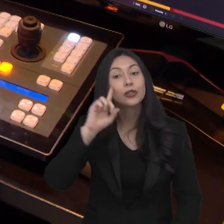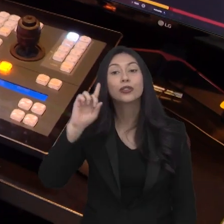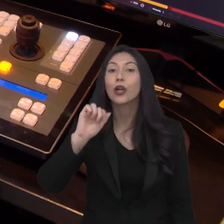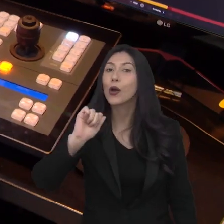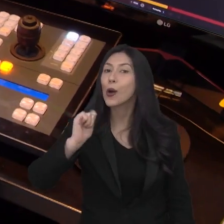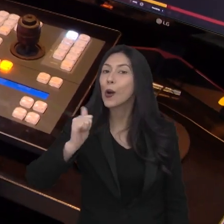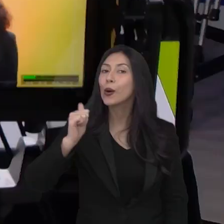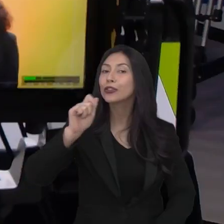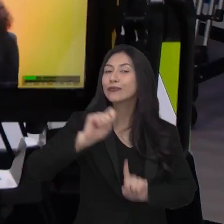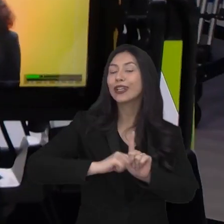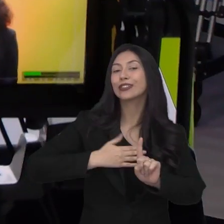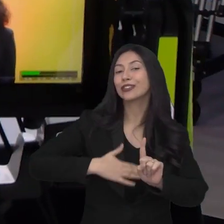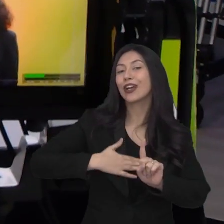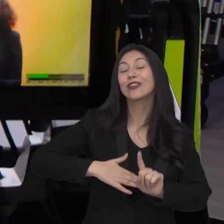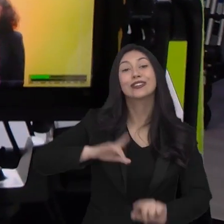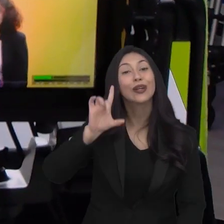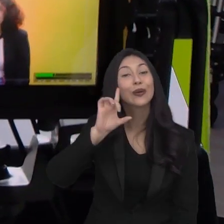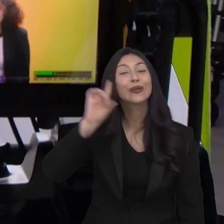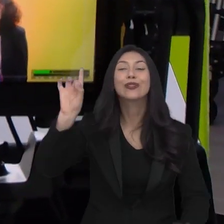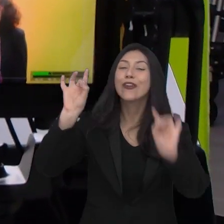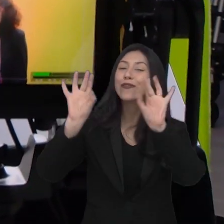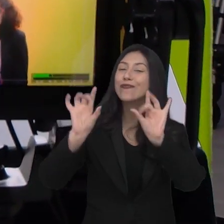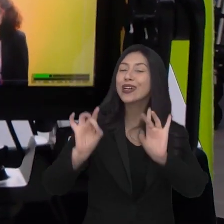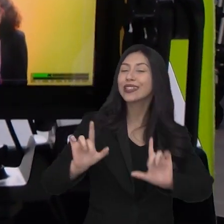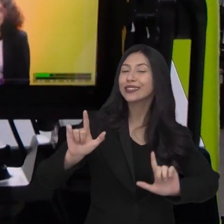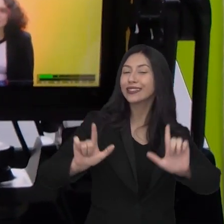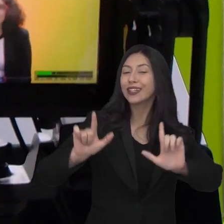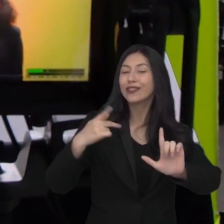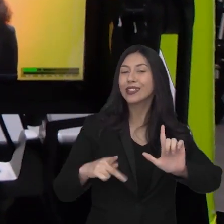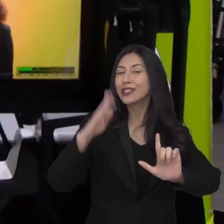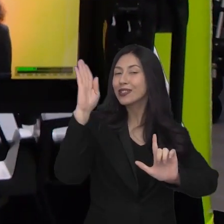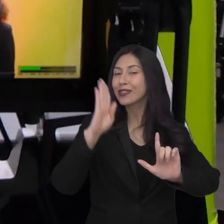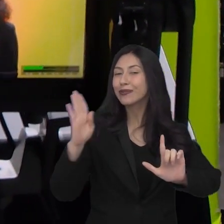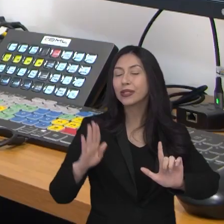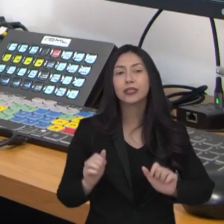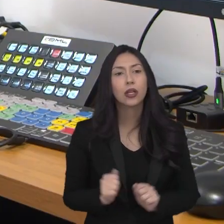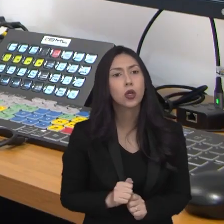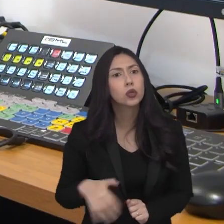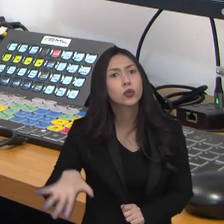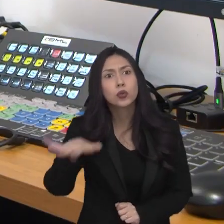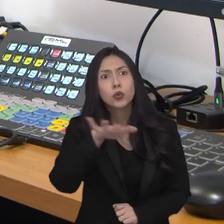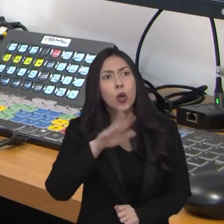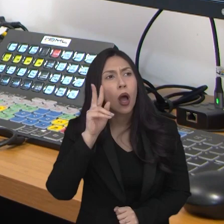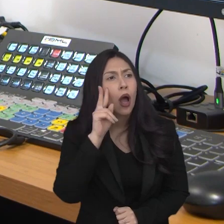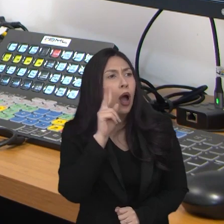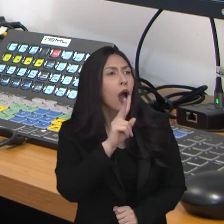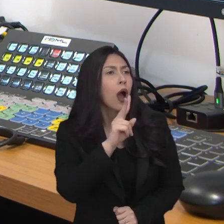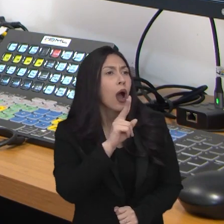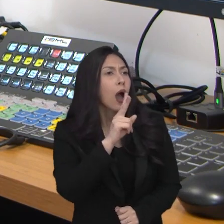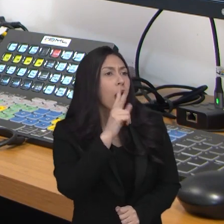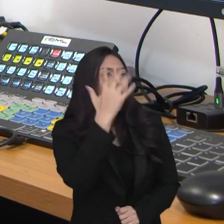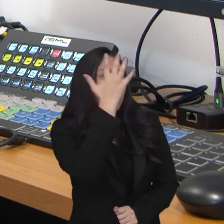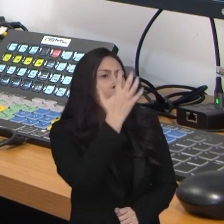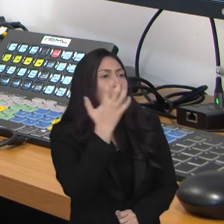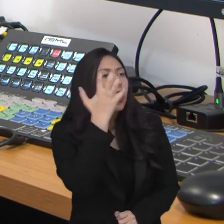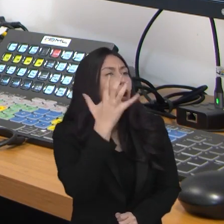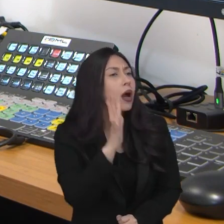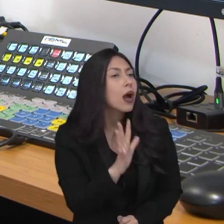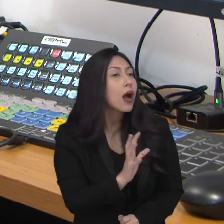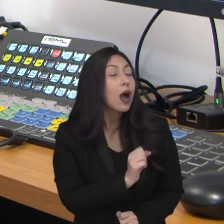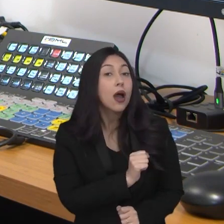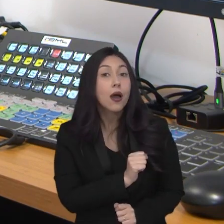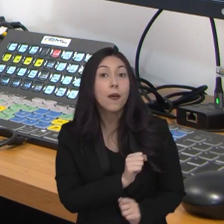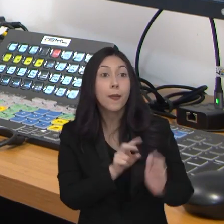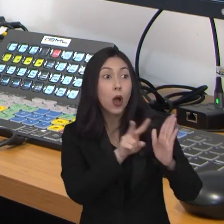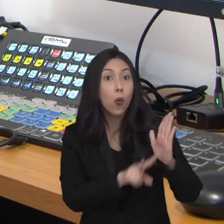11 de agosto é celebrado oficialmente como o Dia da Televisão no Brasil. Como ela encanta, como é mágico